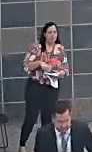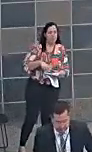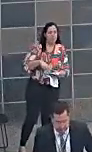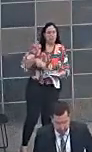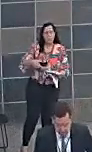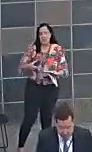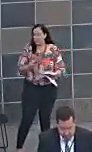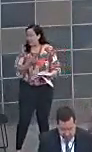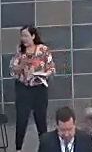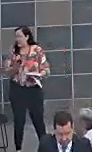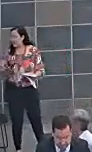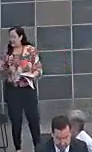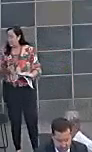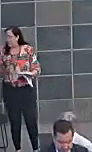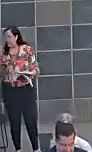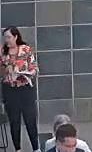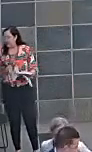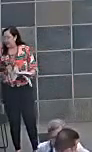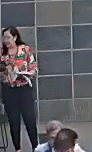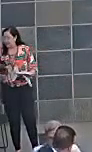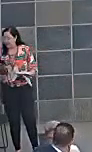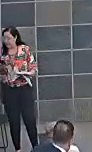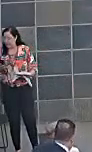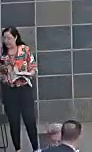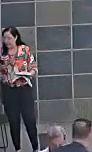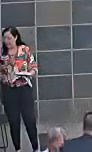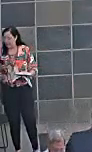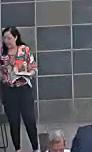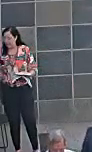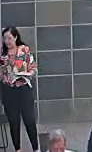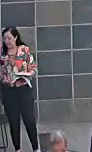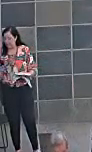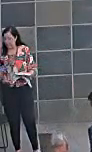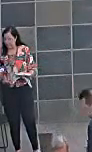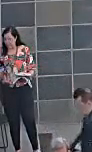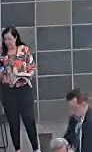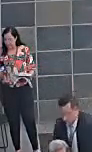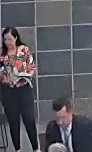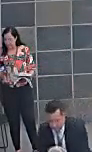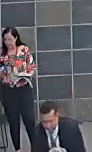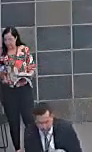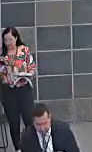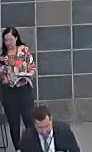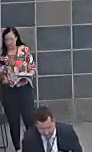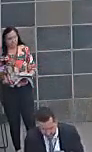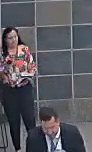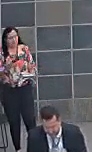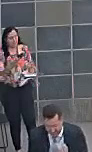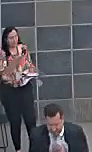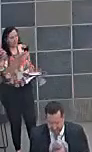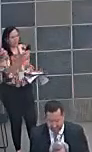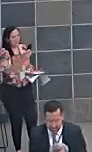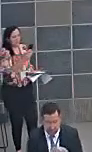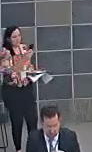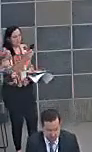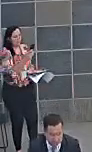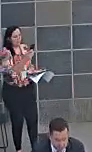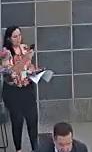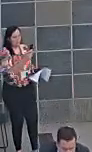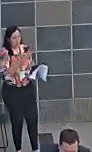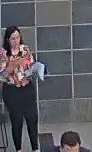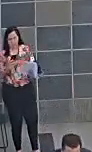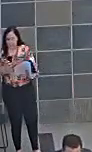Muito bem, eu quero aqui primeiramente agradecer a todos aqueles que participaram conosco, principalmente